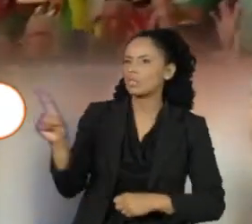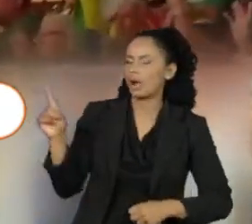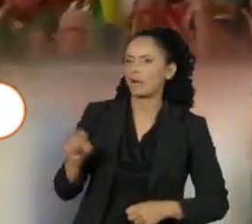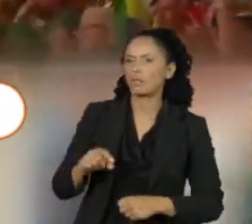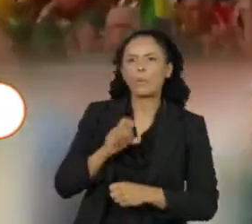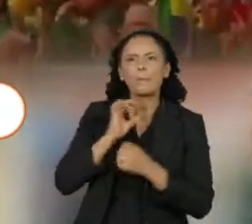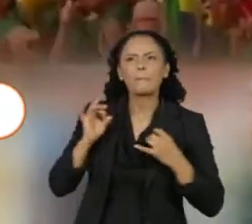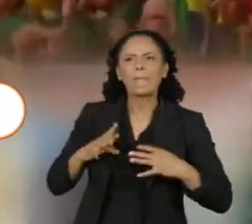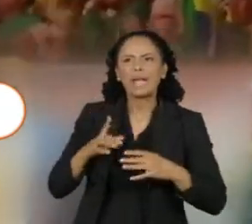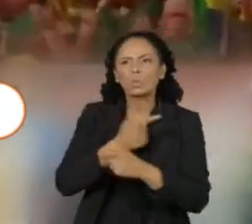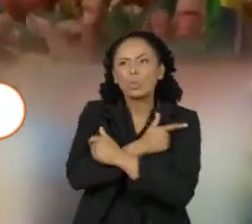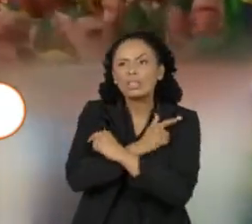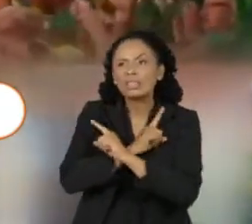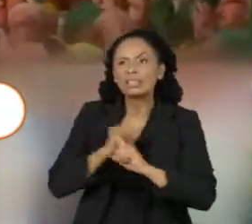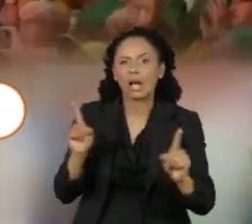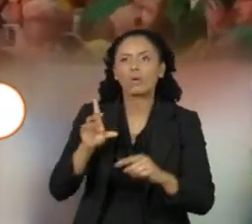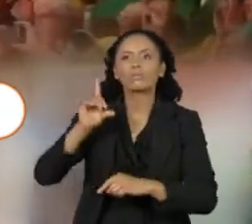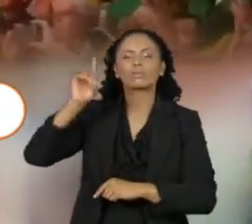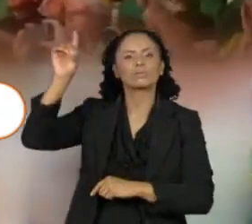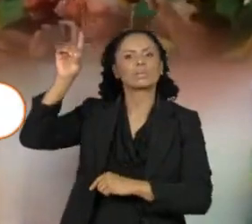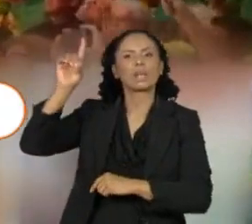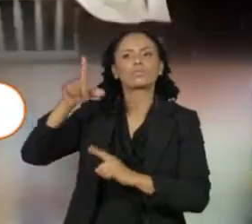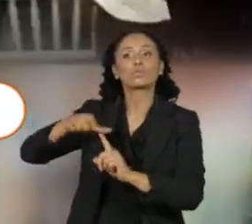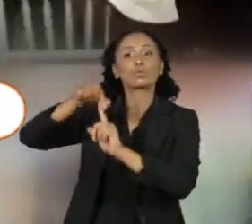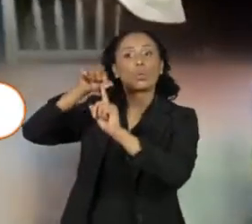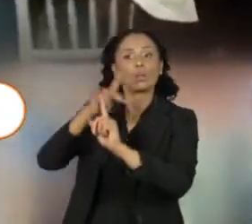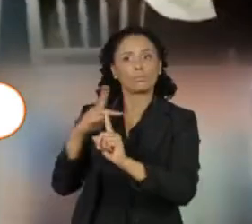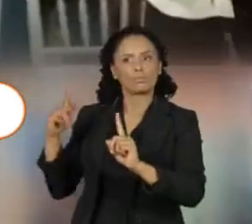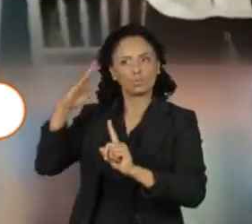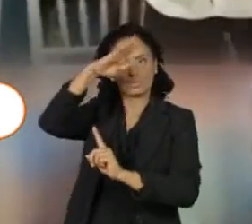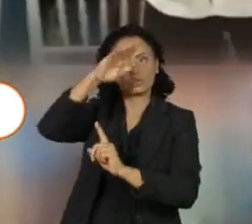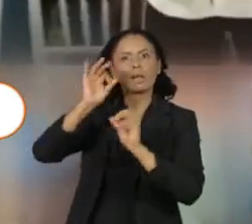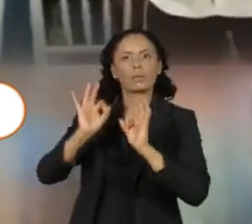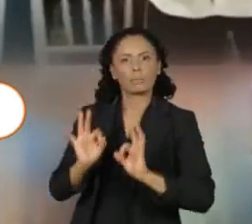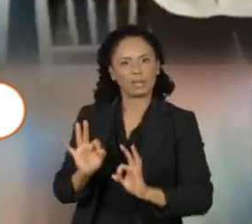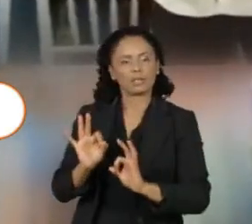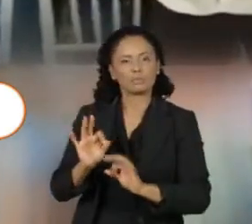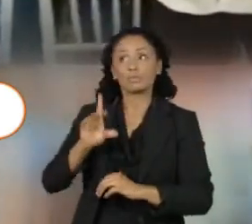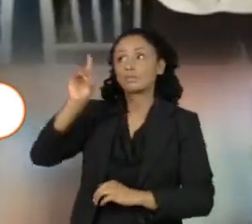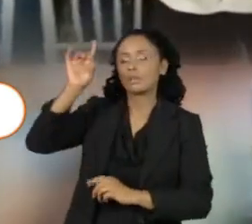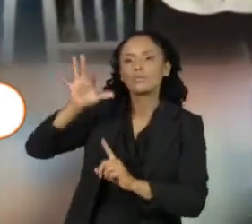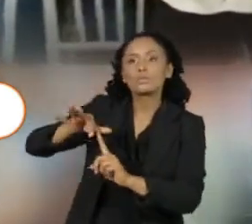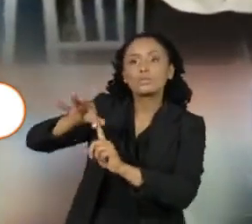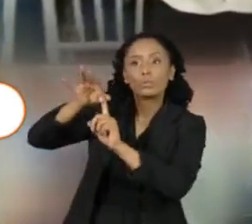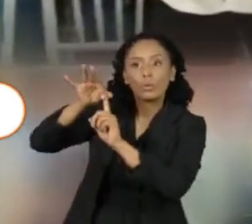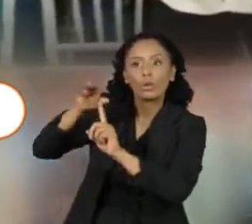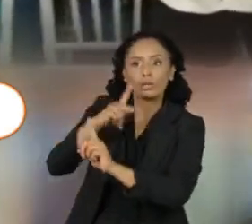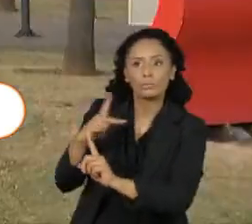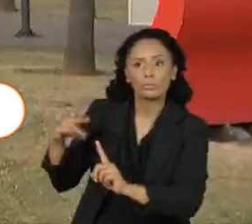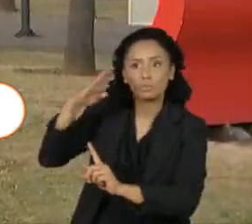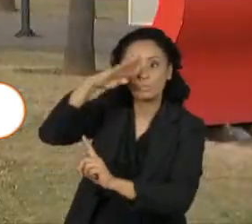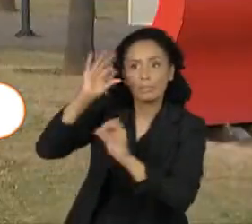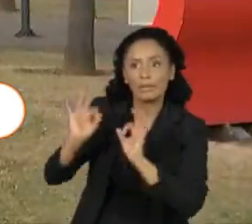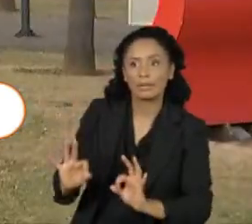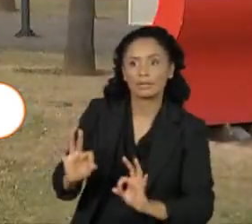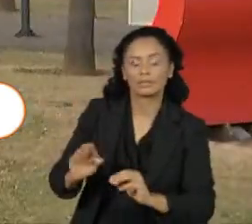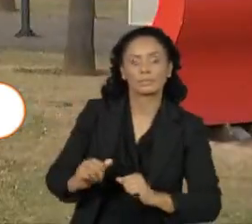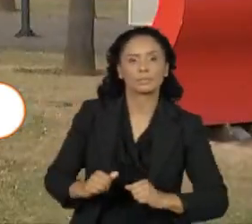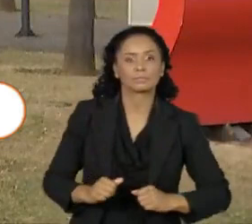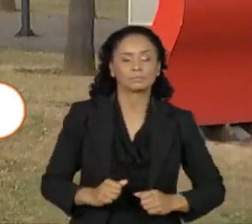Não temas. Ele é um escolhido de Deus. Ele é um escolhido de Deus.